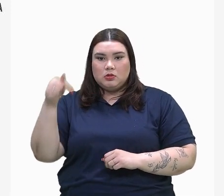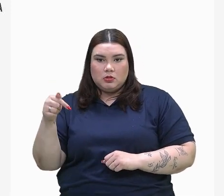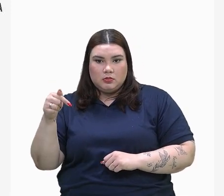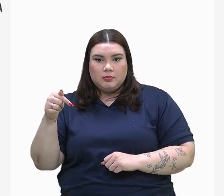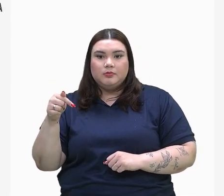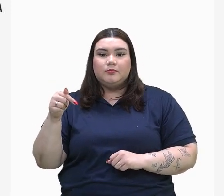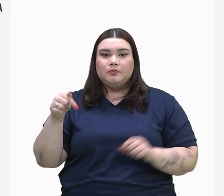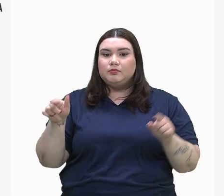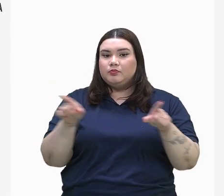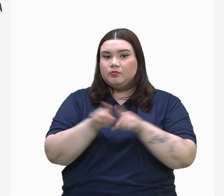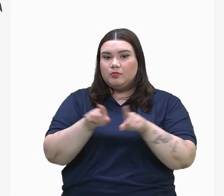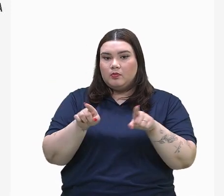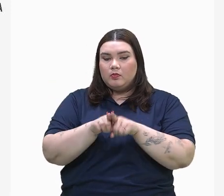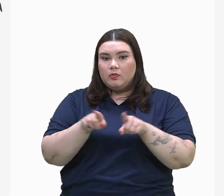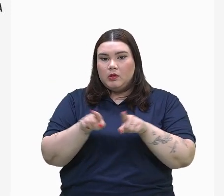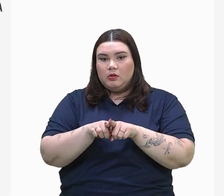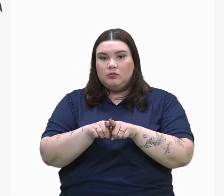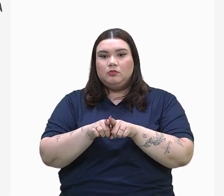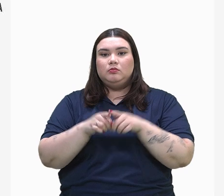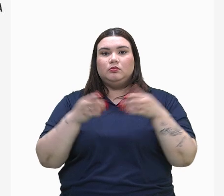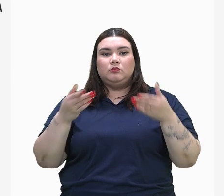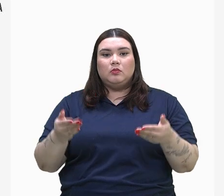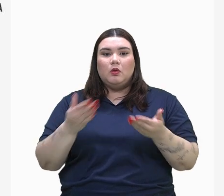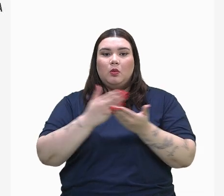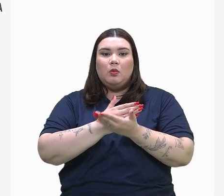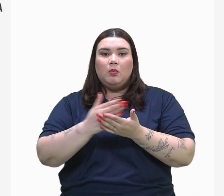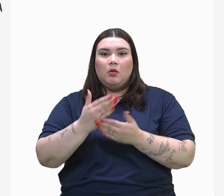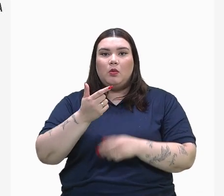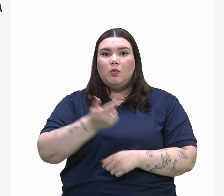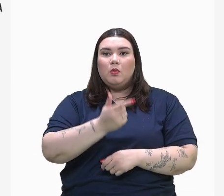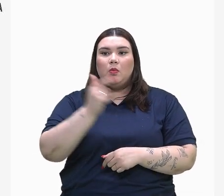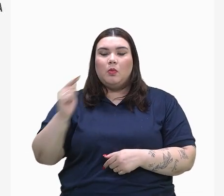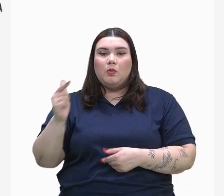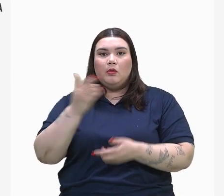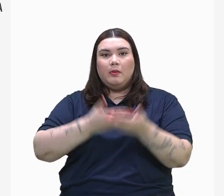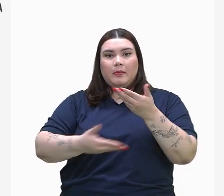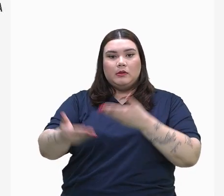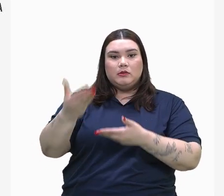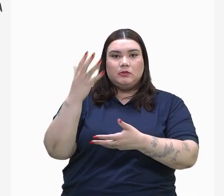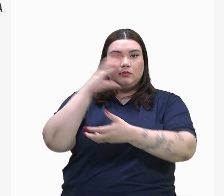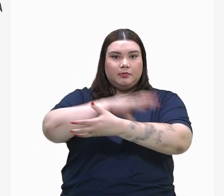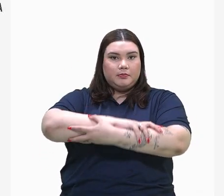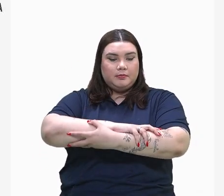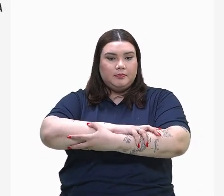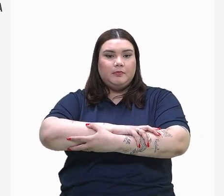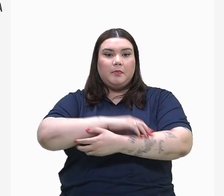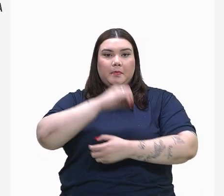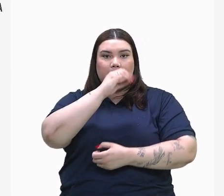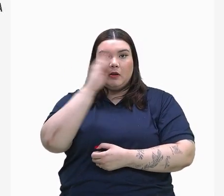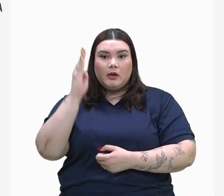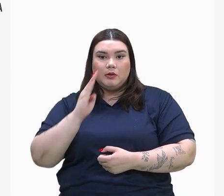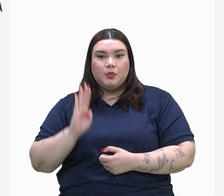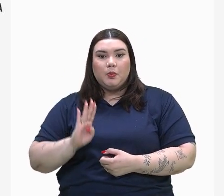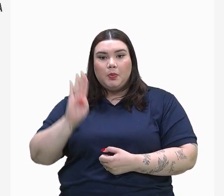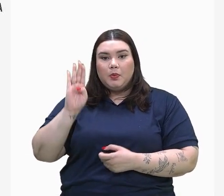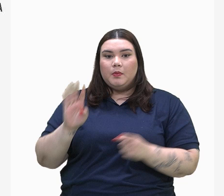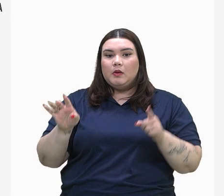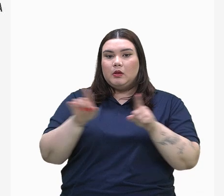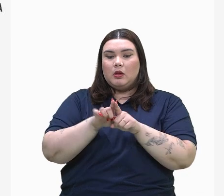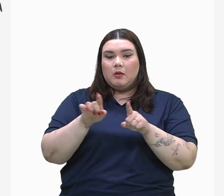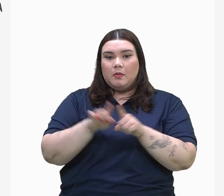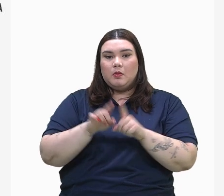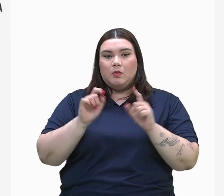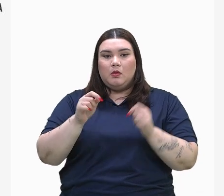BR-277 também, né? Já começa uma outra cooperação aí, além do Brasil com a Bolívia, também vamos ter ali